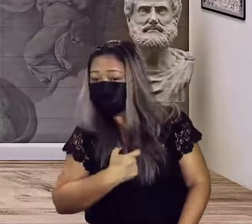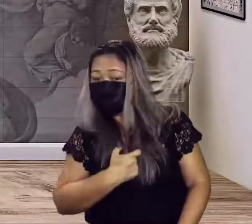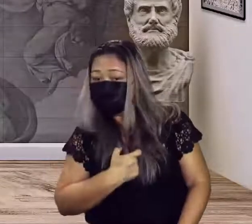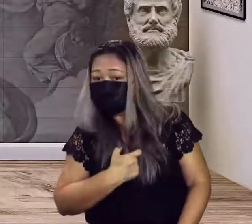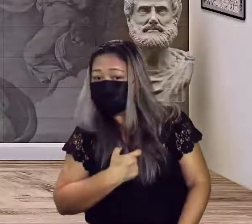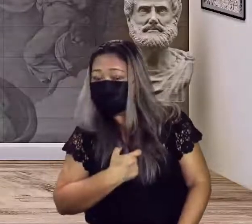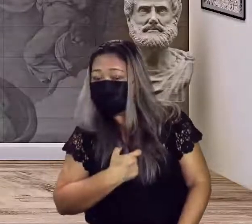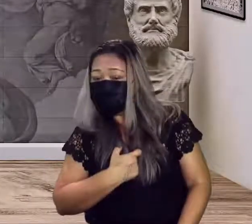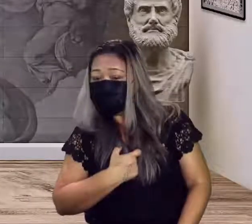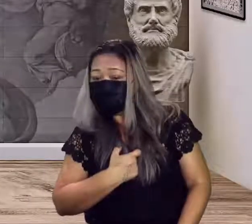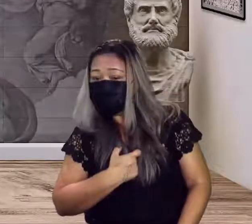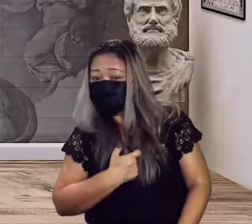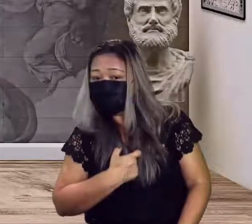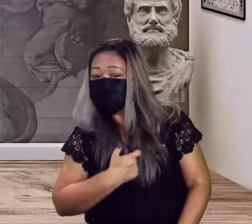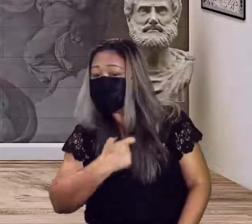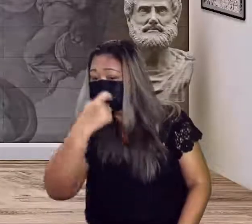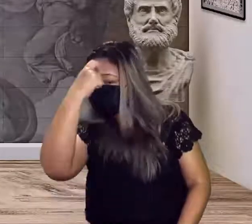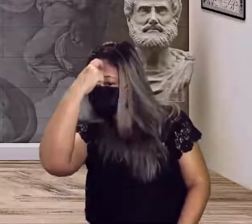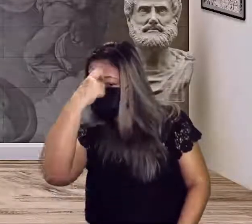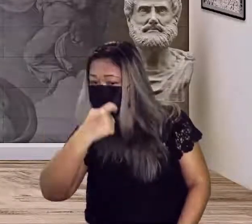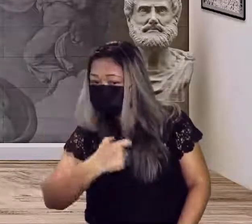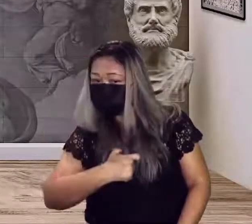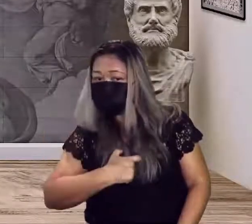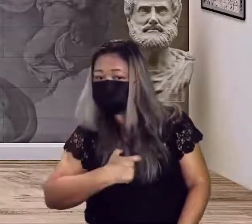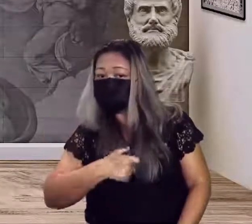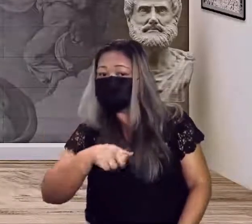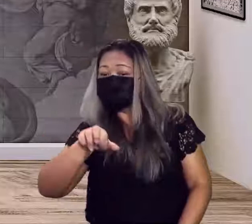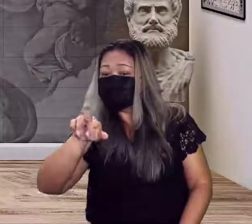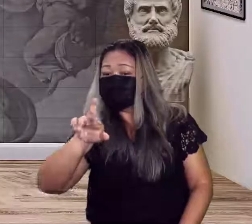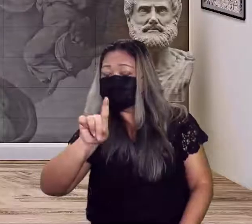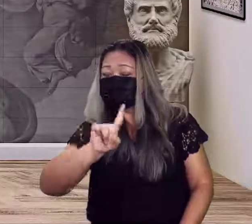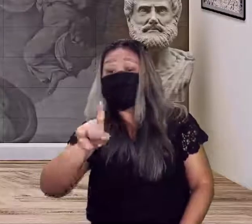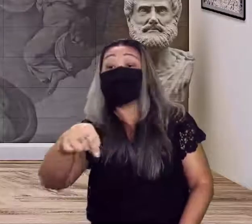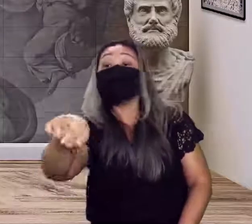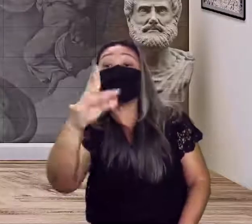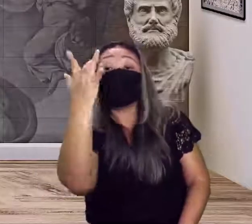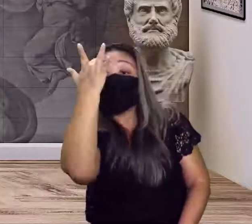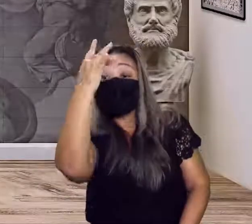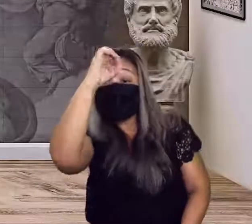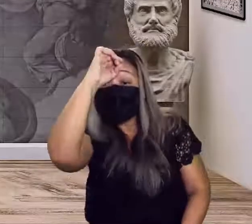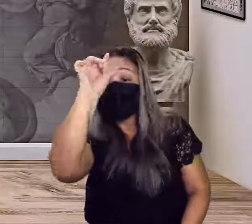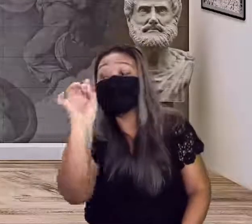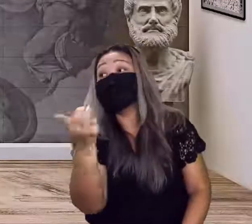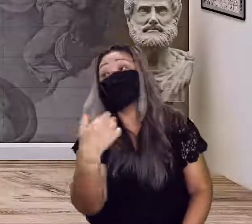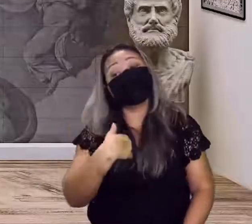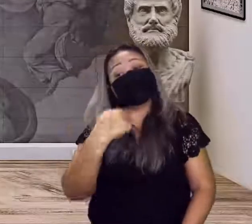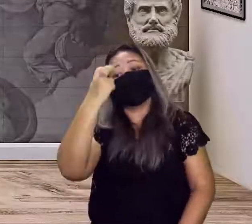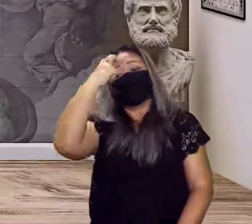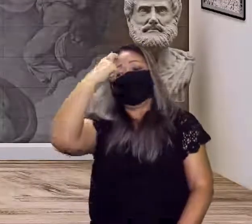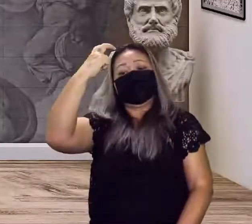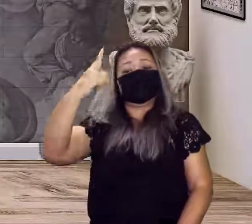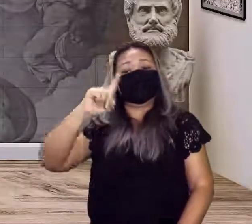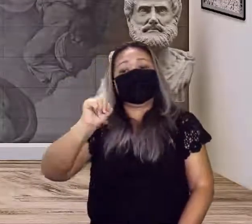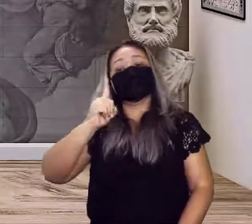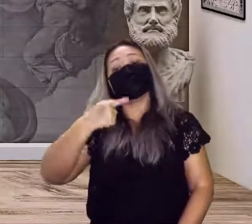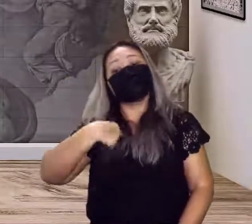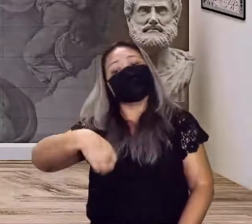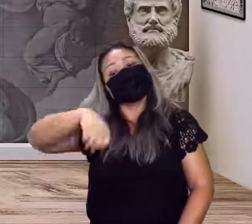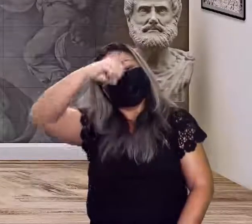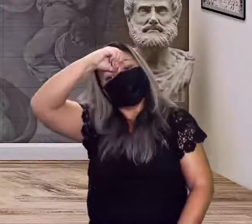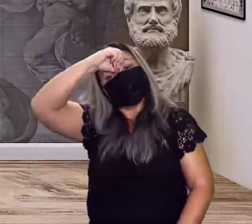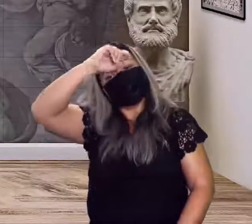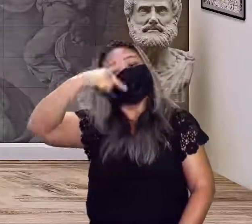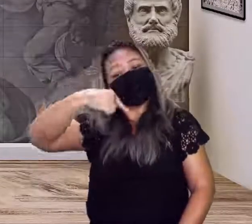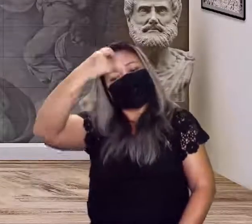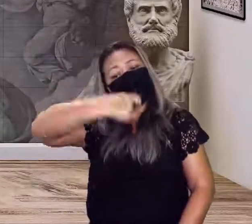sei, só eu sou o dono da razão, né? Você não sabe de nada. Eu não sou sábio, não estou sendo ignorante nesse